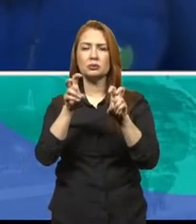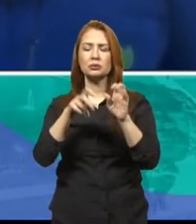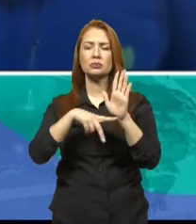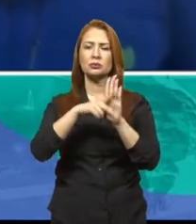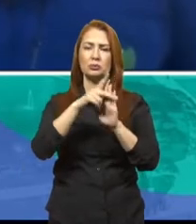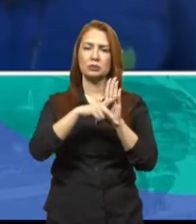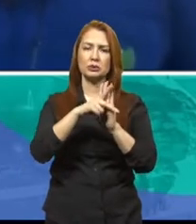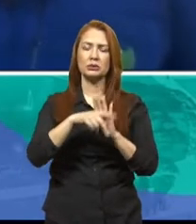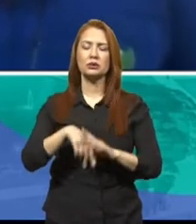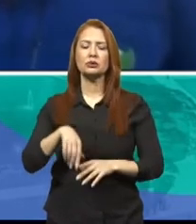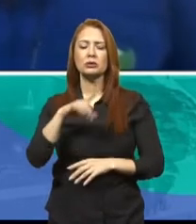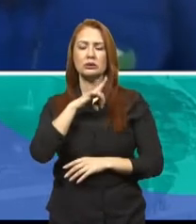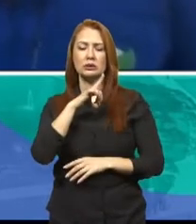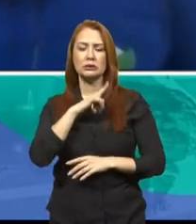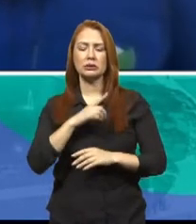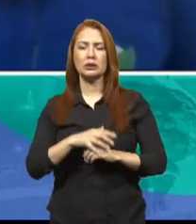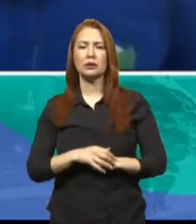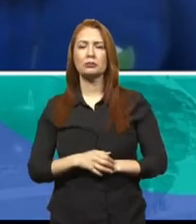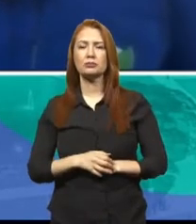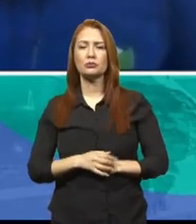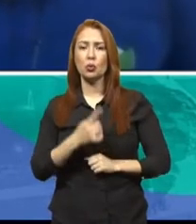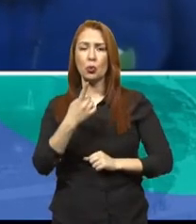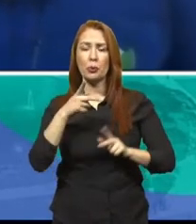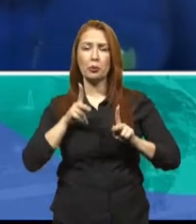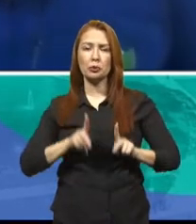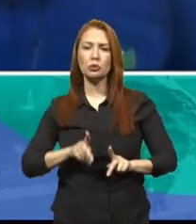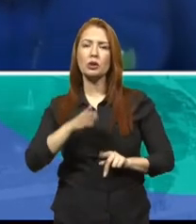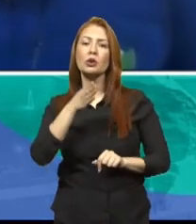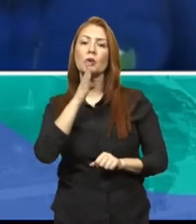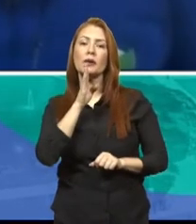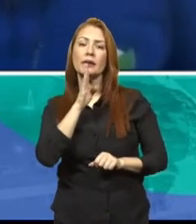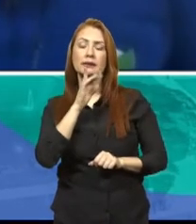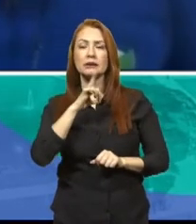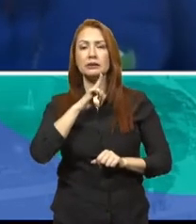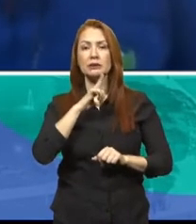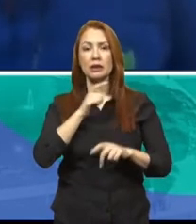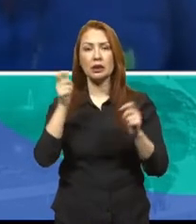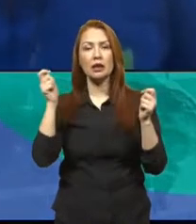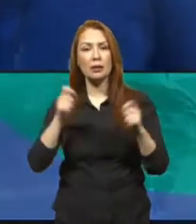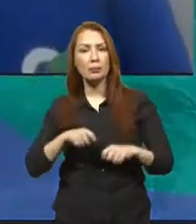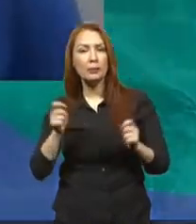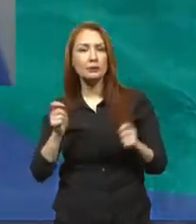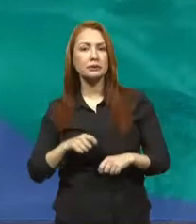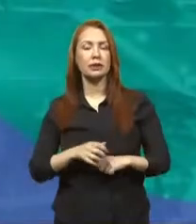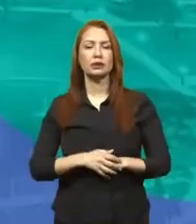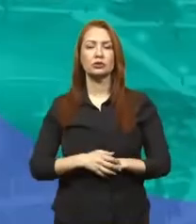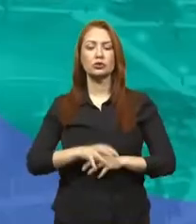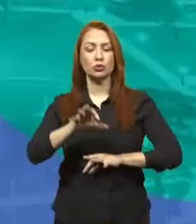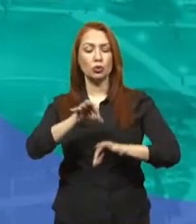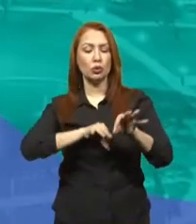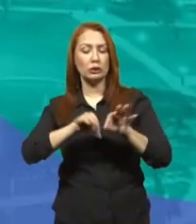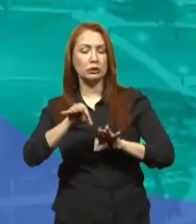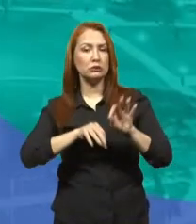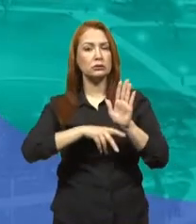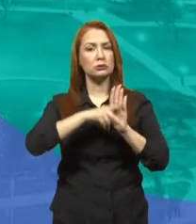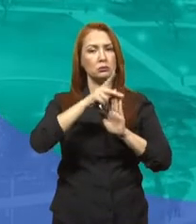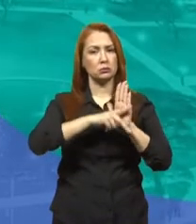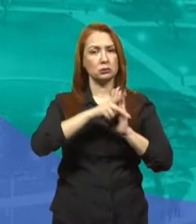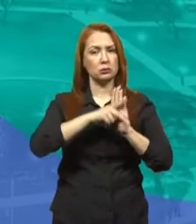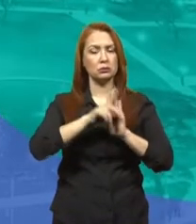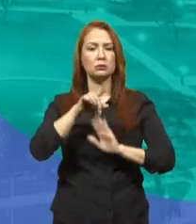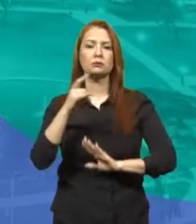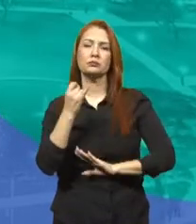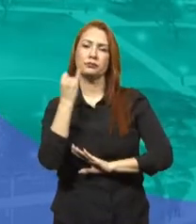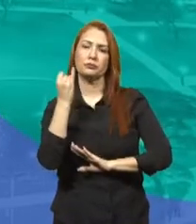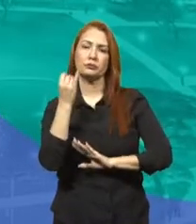ter alguém que conheça, que tenha essa capacidade de elaborar os projetos. Hoje,